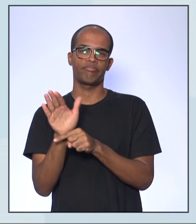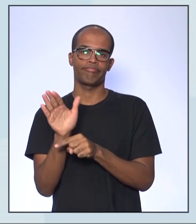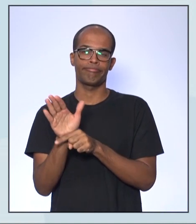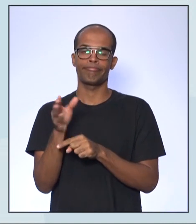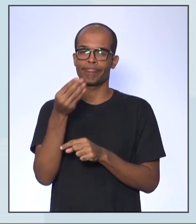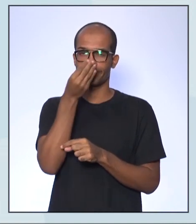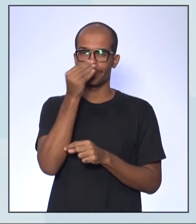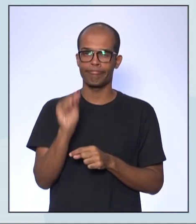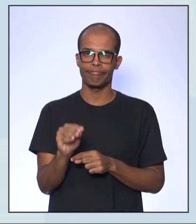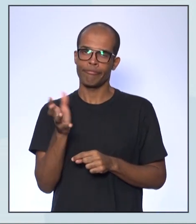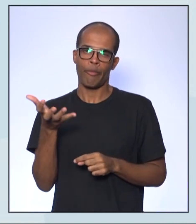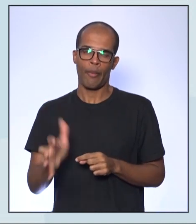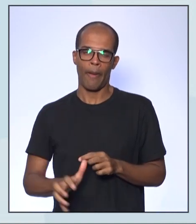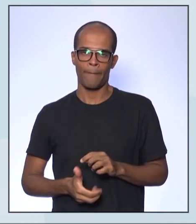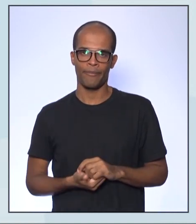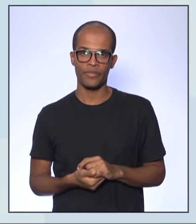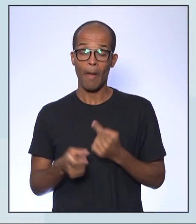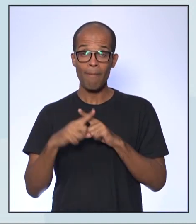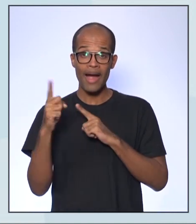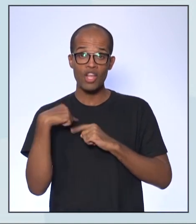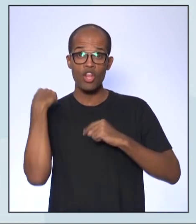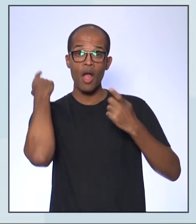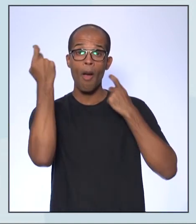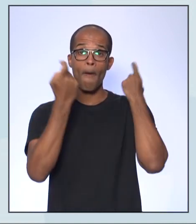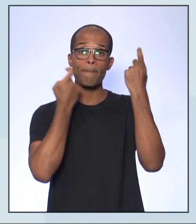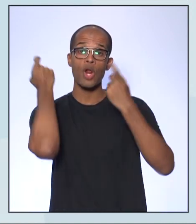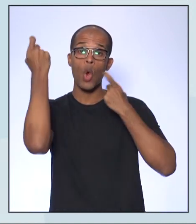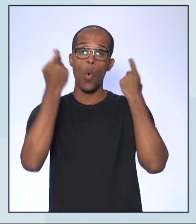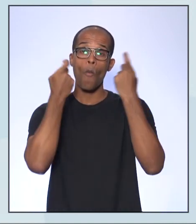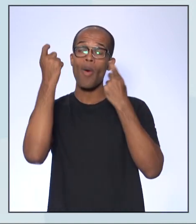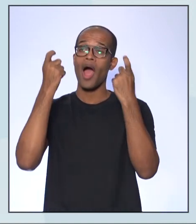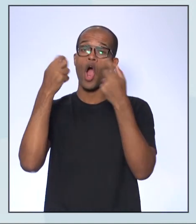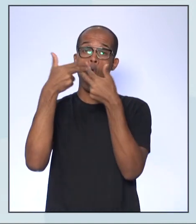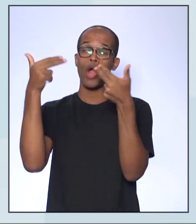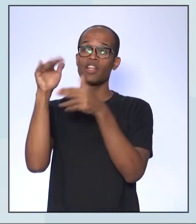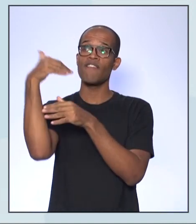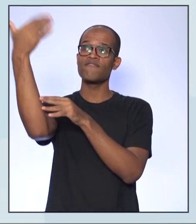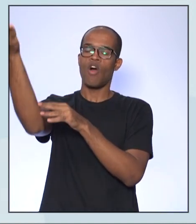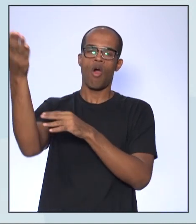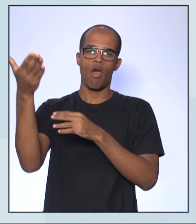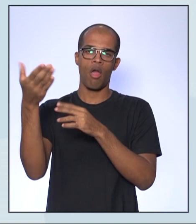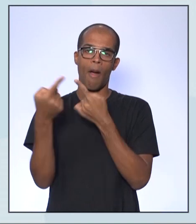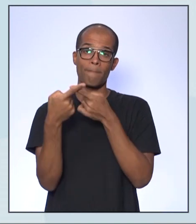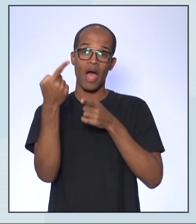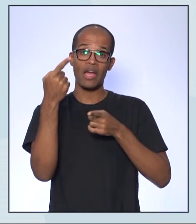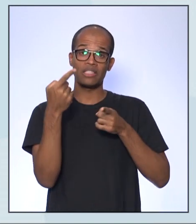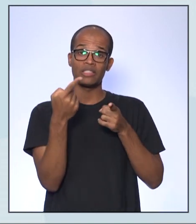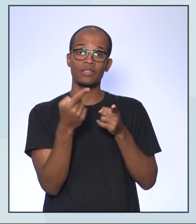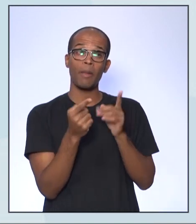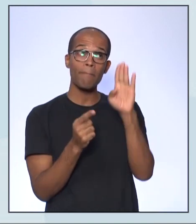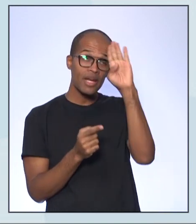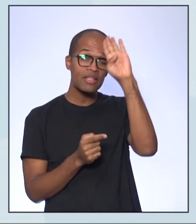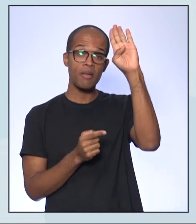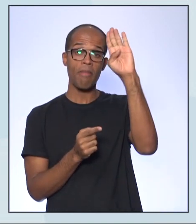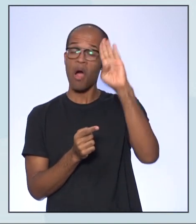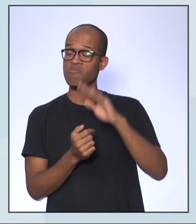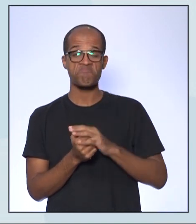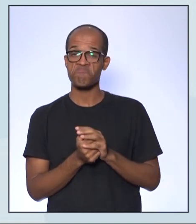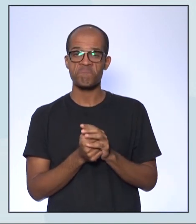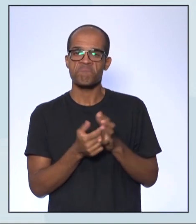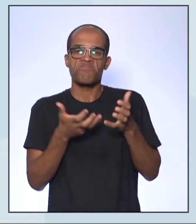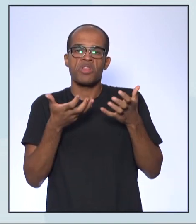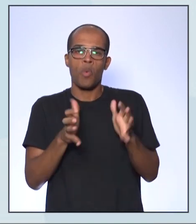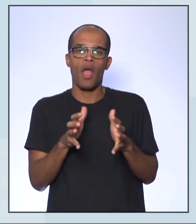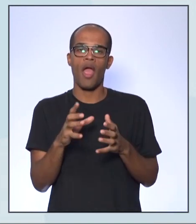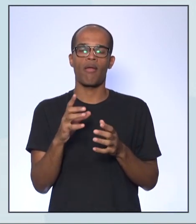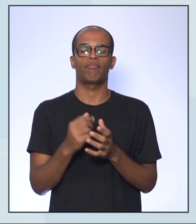Infelizmente, porém, nos preocupamos muito com os aspectos externos, com as fachadas e não com o que há de essencial nos problemas da nossa cidade, da nossa